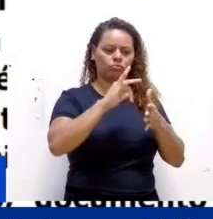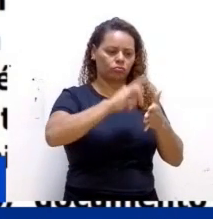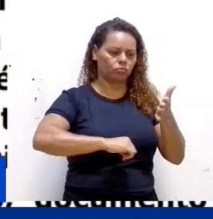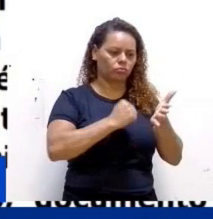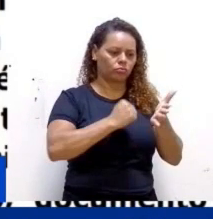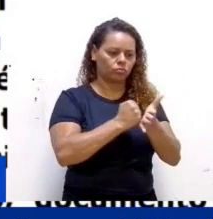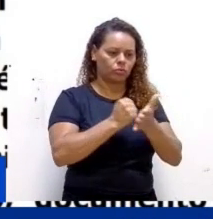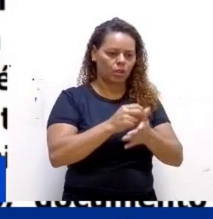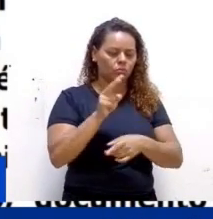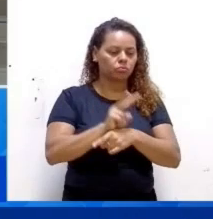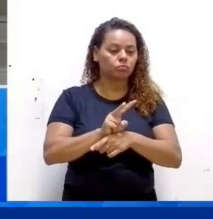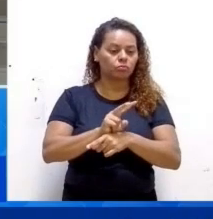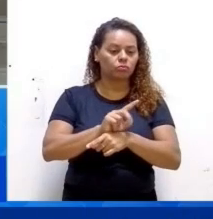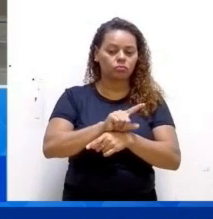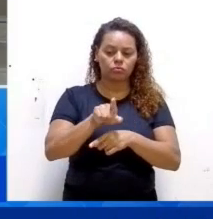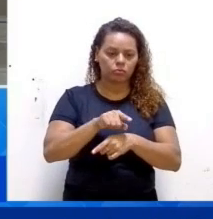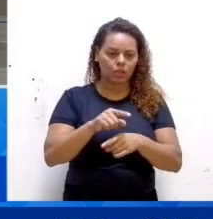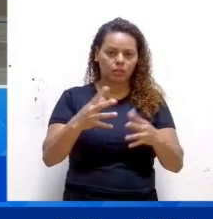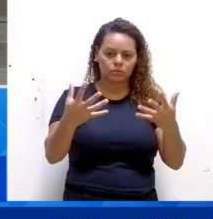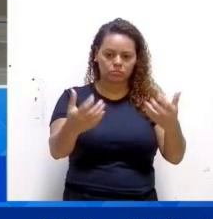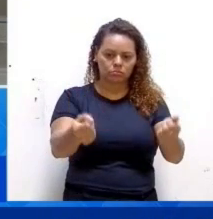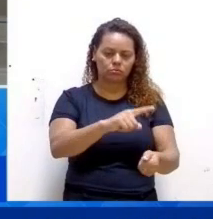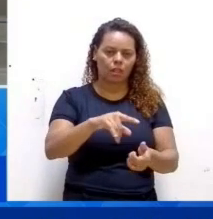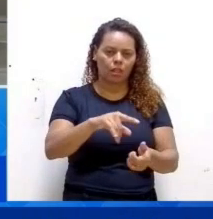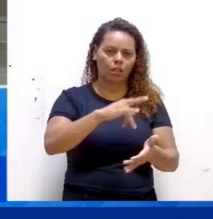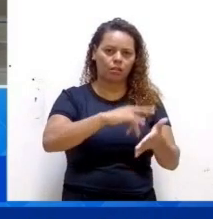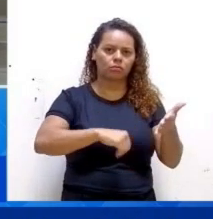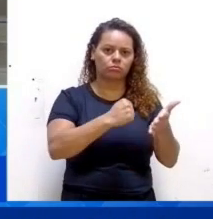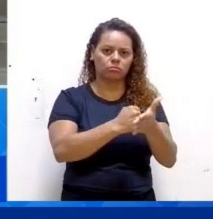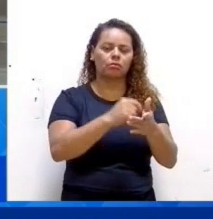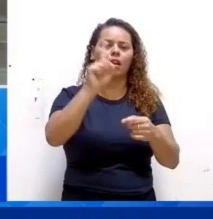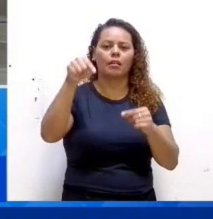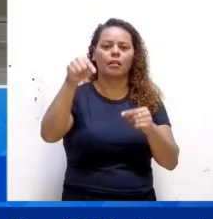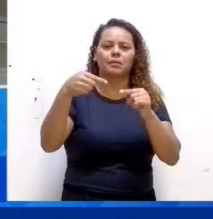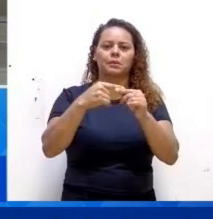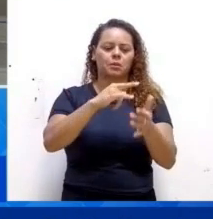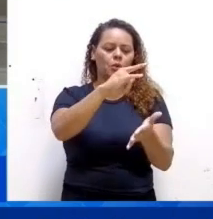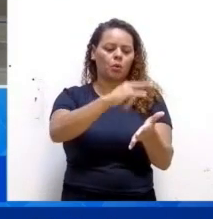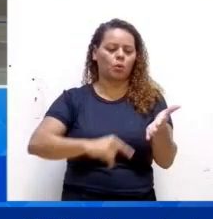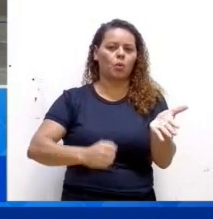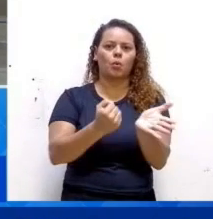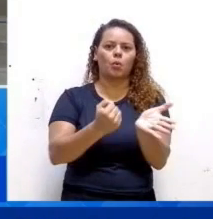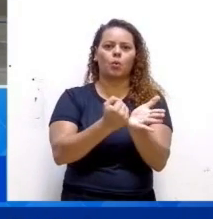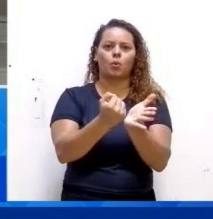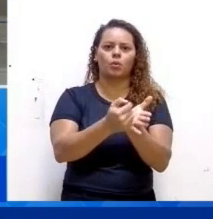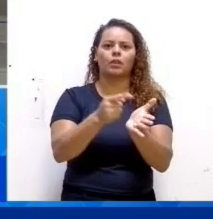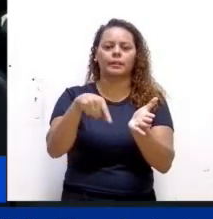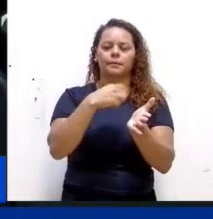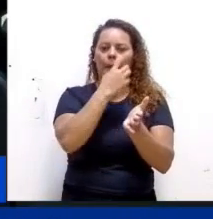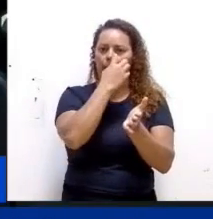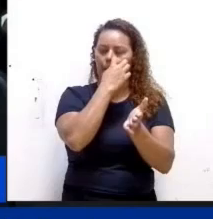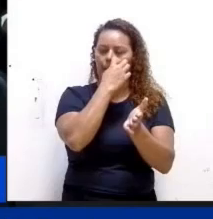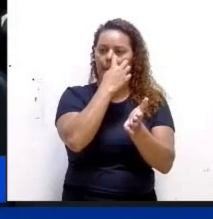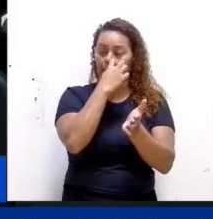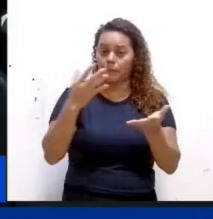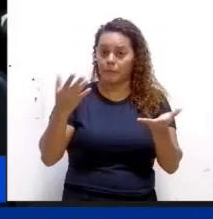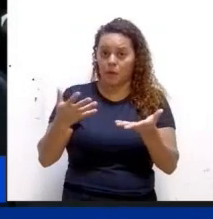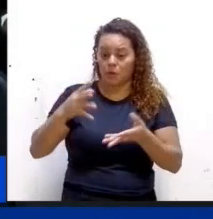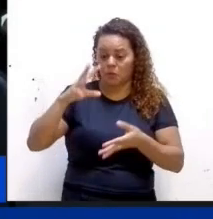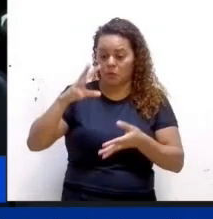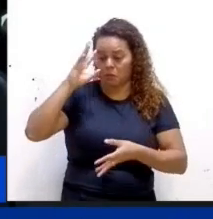é emitida a certidão de casamento, o documento que formaliza a união. Gente, o negócio é o seguinte,